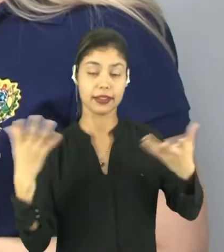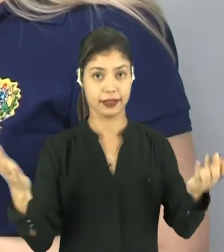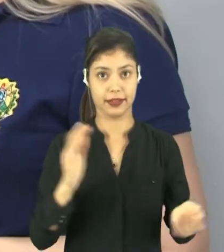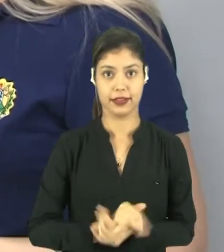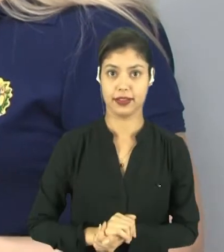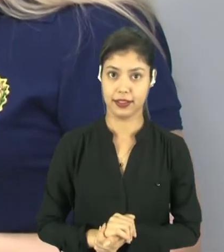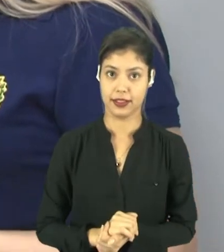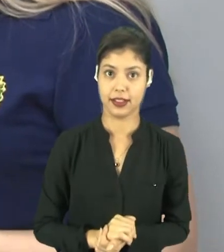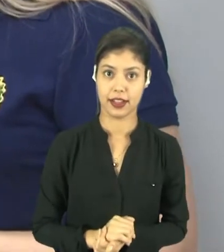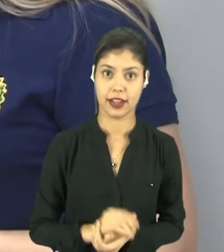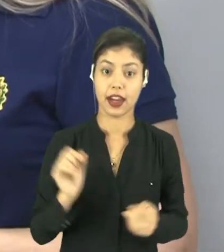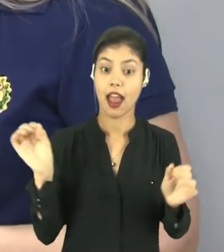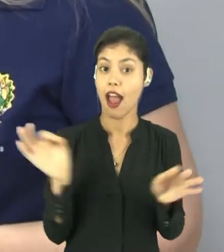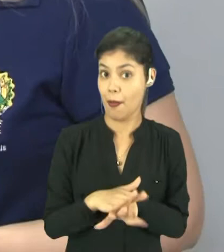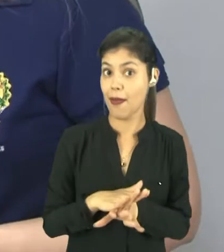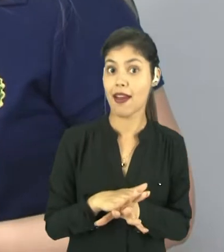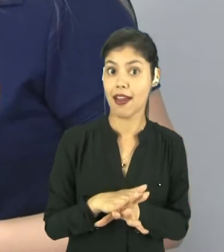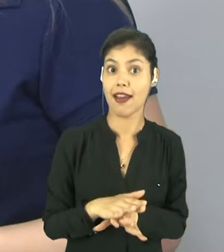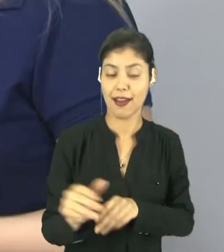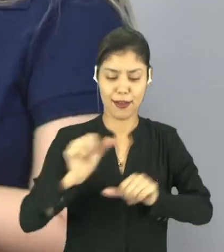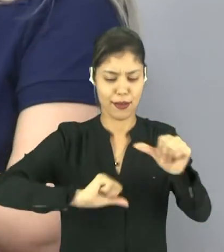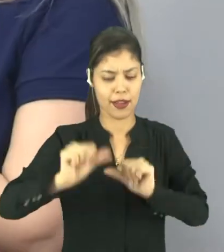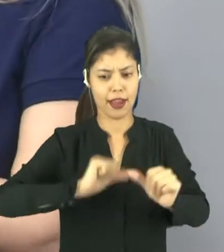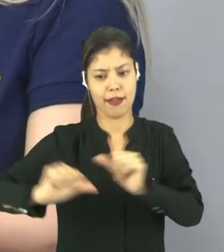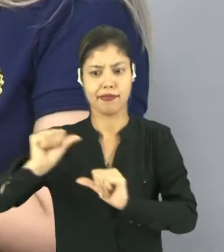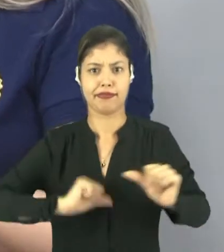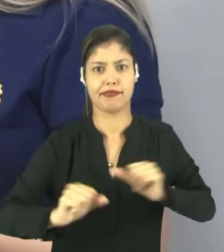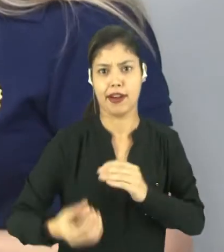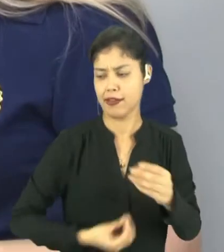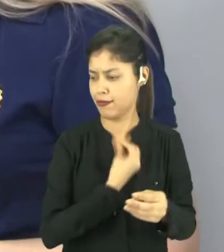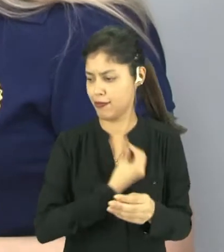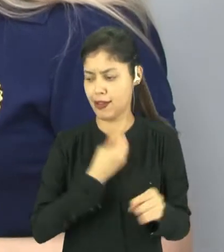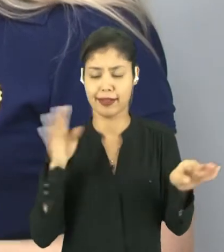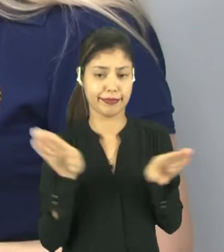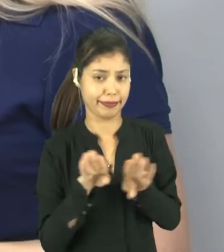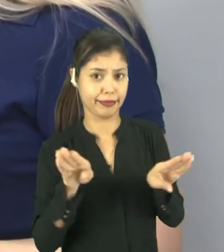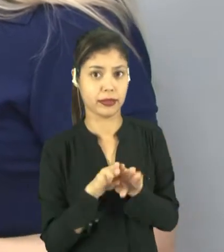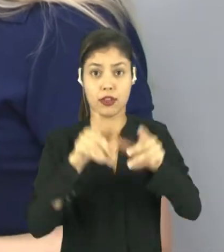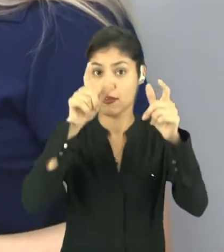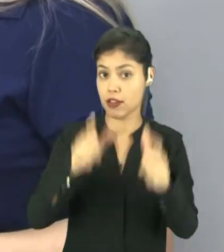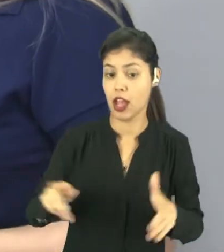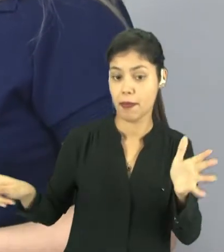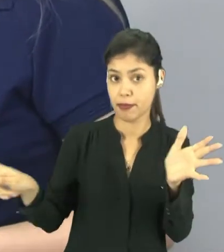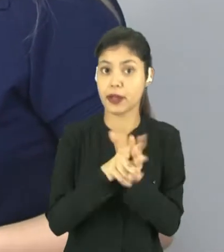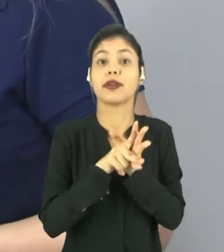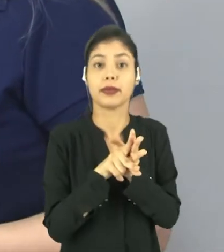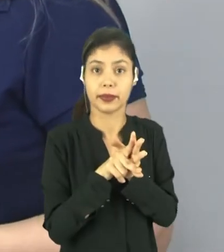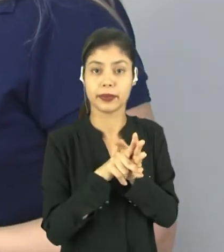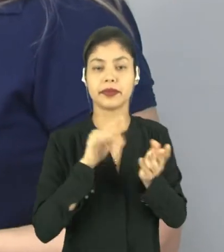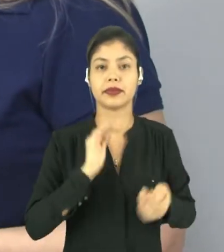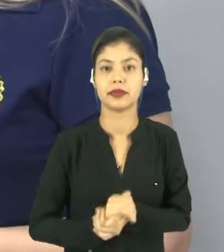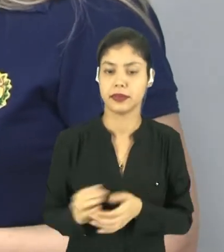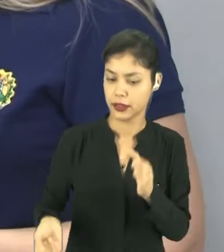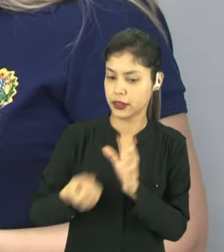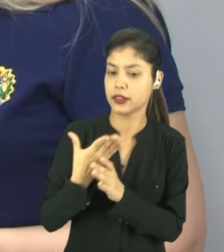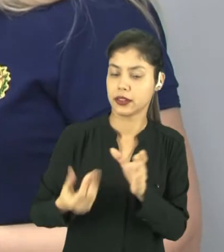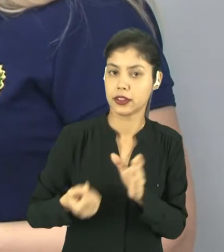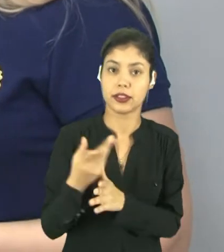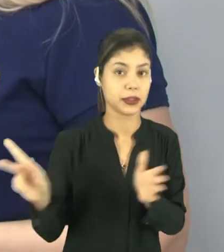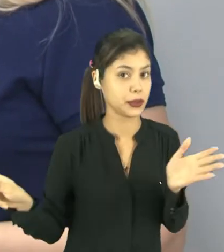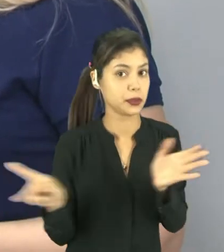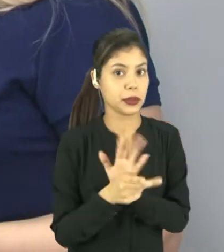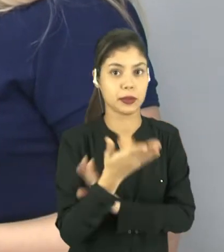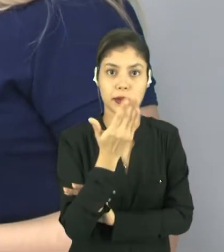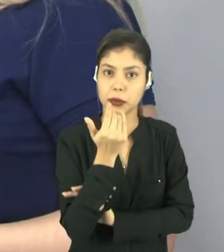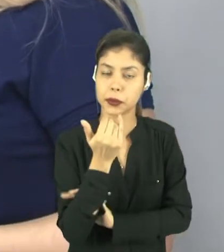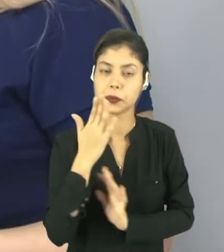eles deixaram de ser nômades e passaram a viver em um lugar fixo para produzirem seus